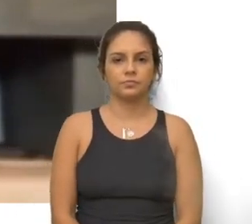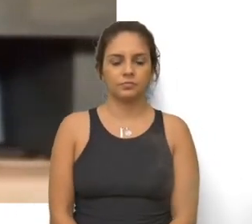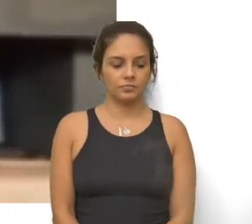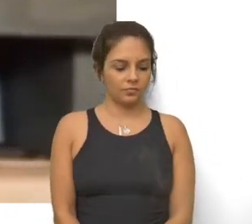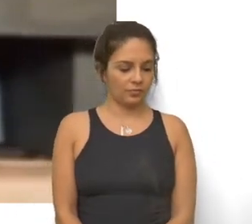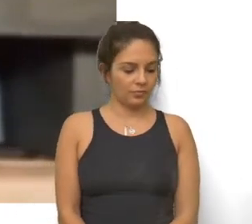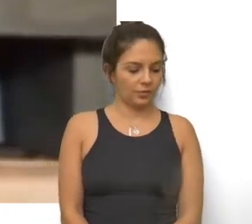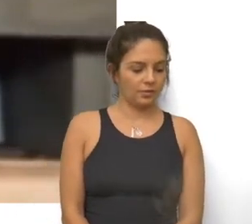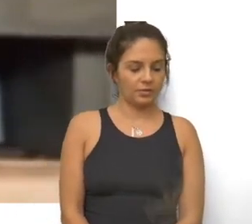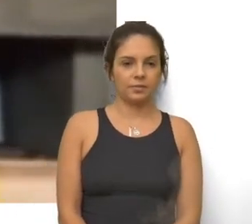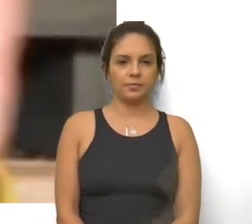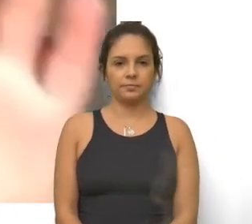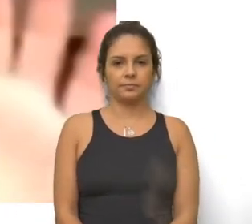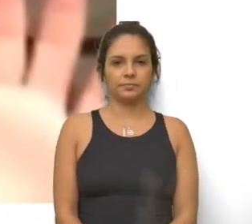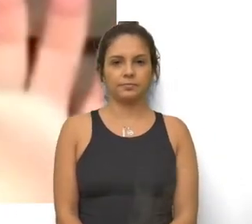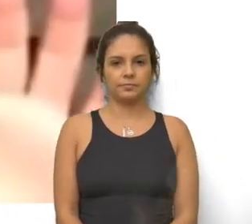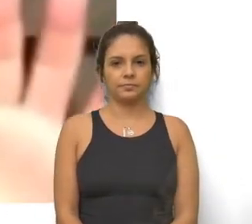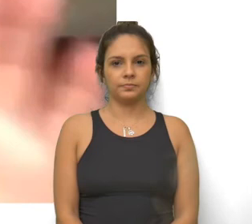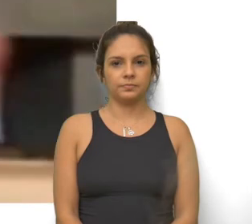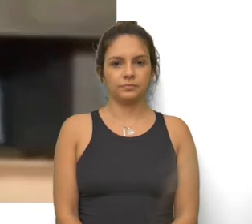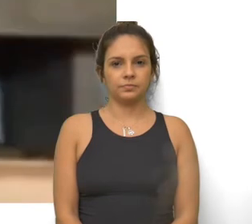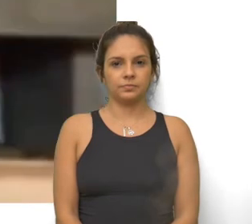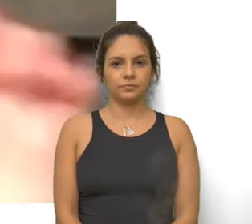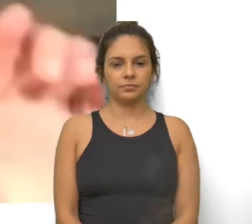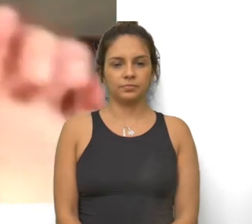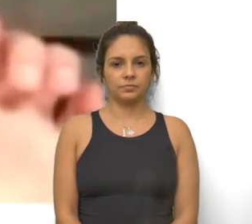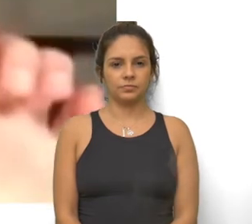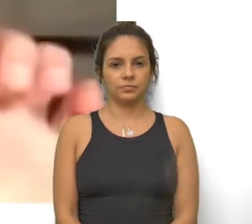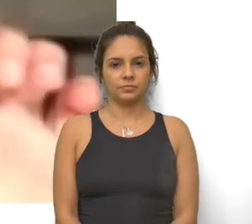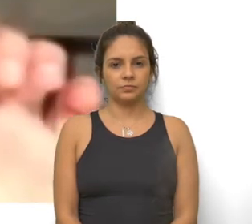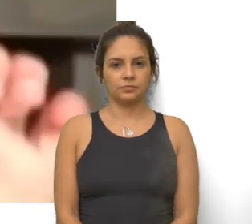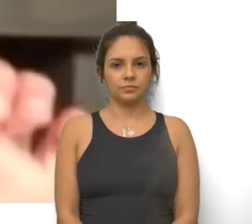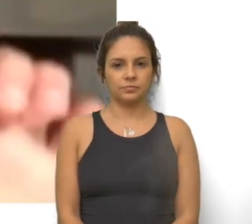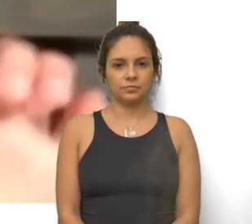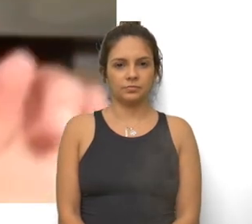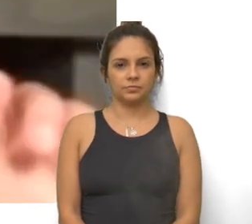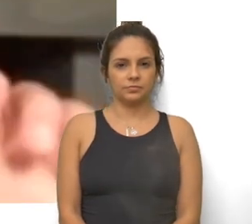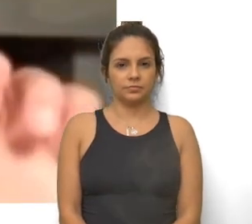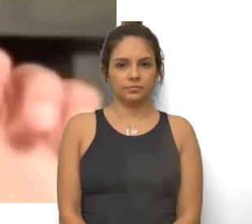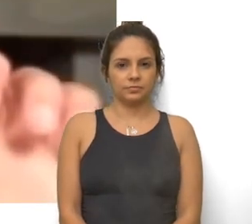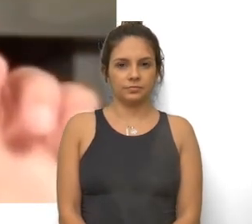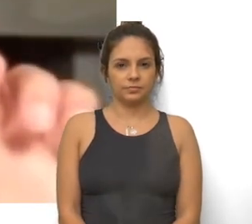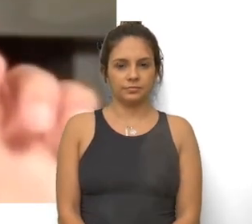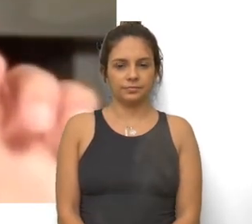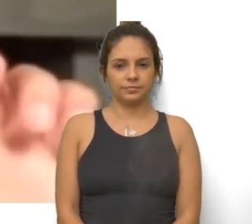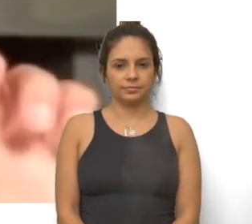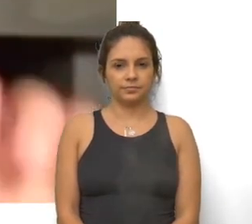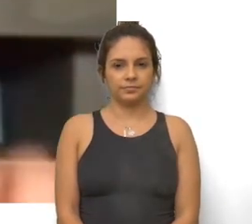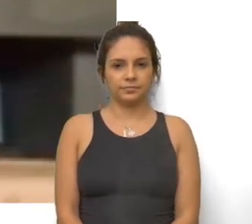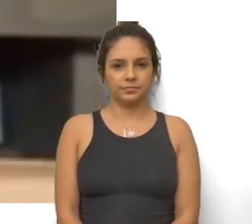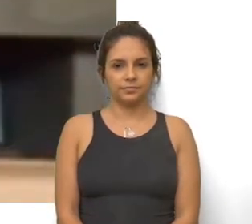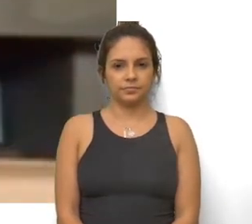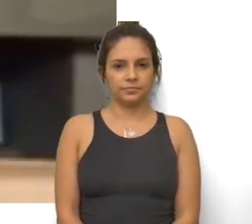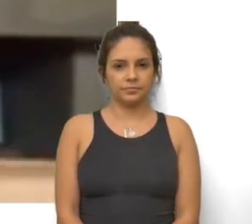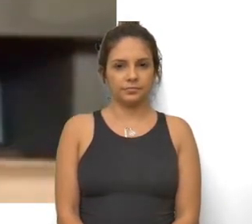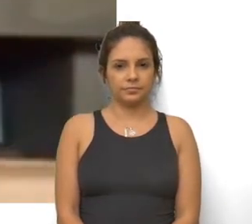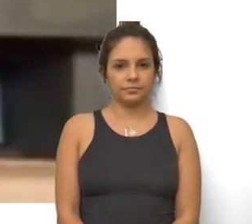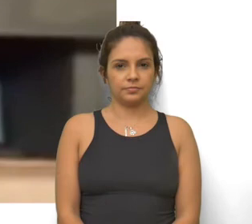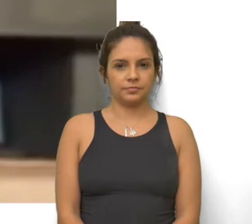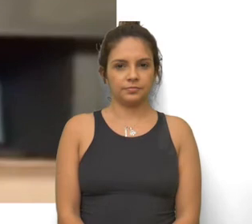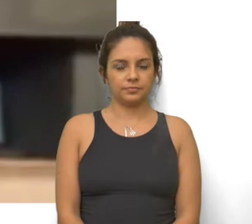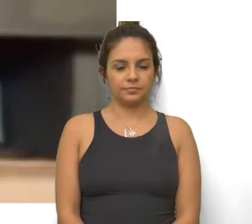enquanto o para-choque anuncia: chegou quem você esperava.